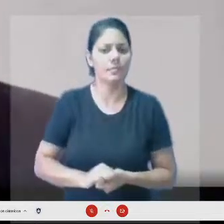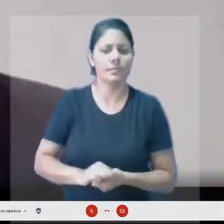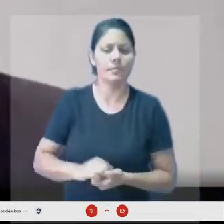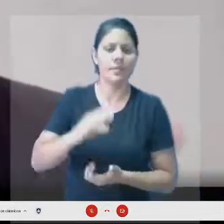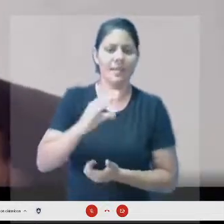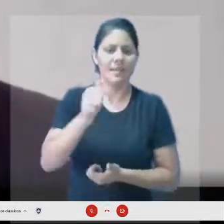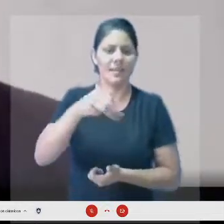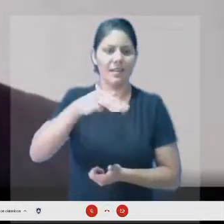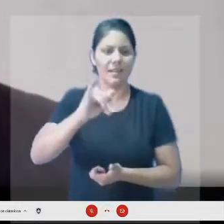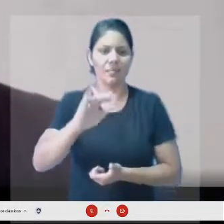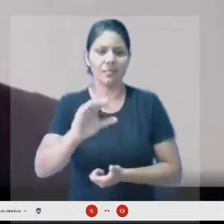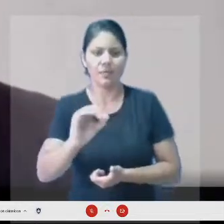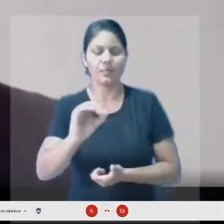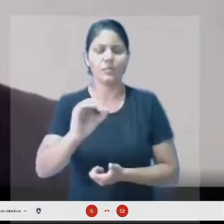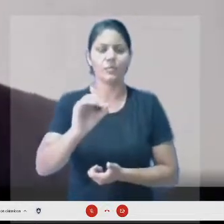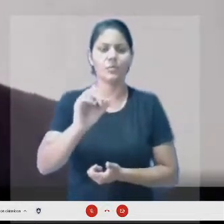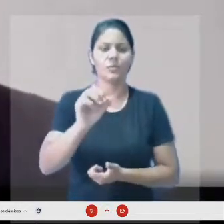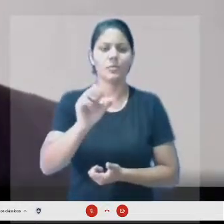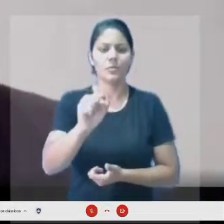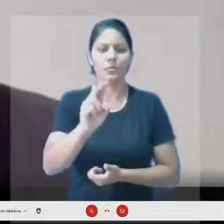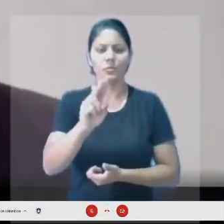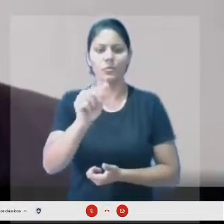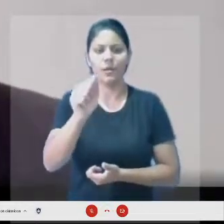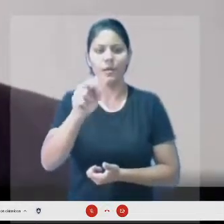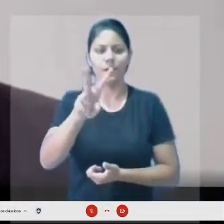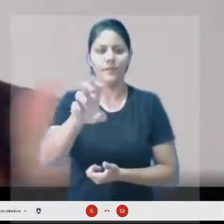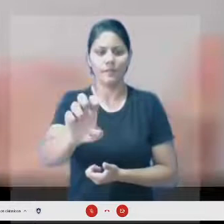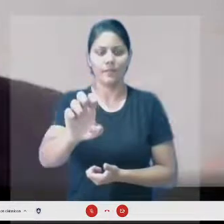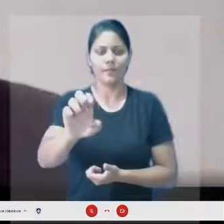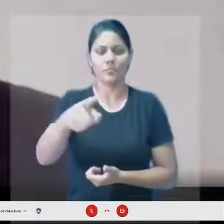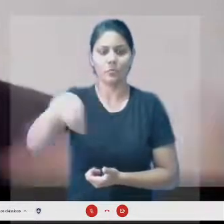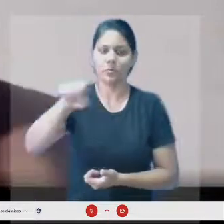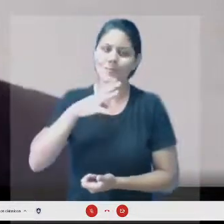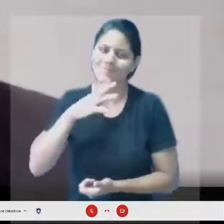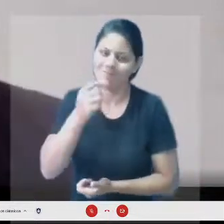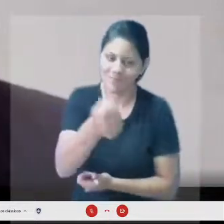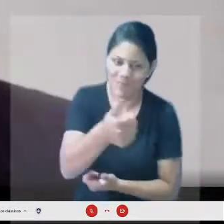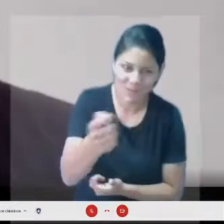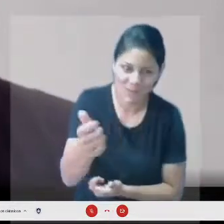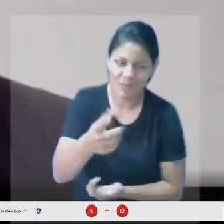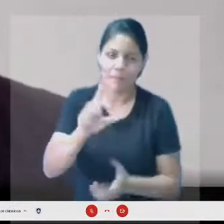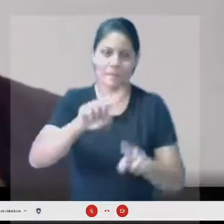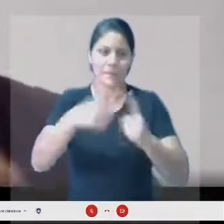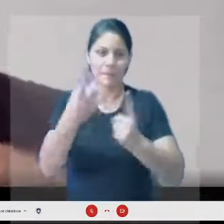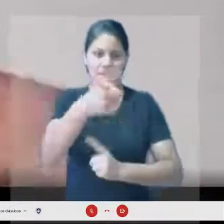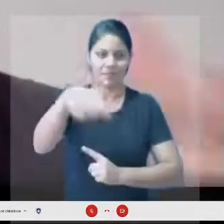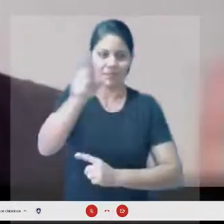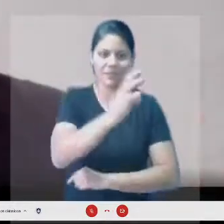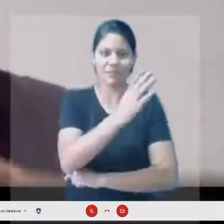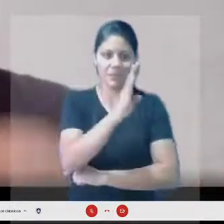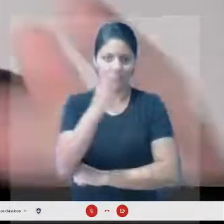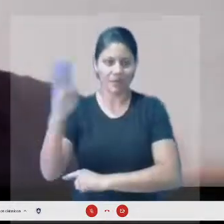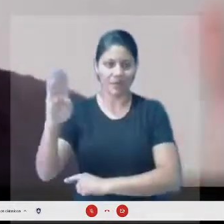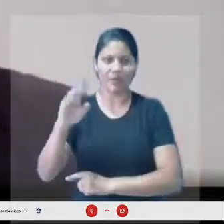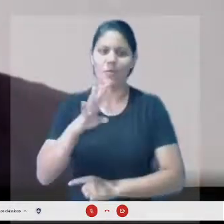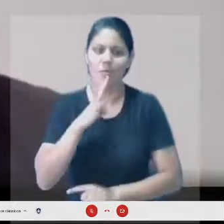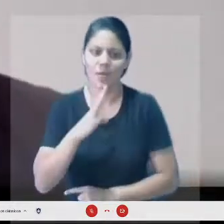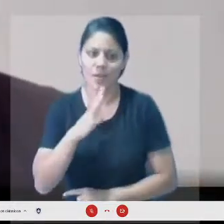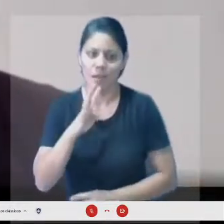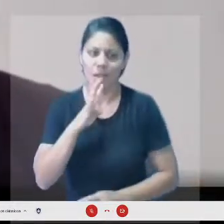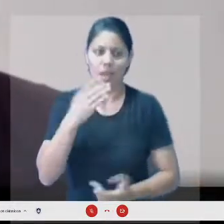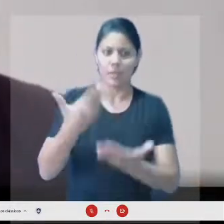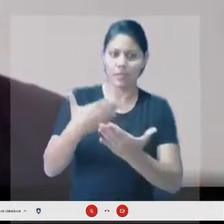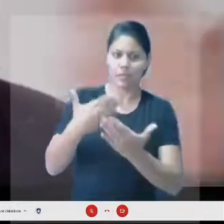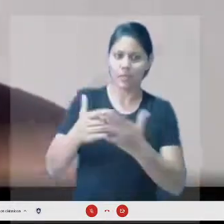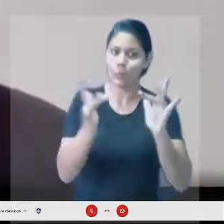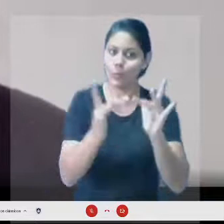Suave, que poucos de vocês conhecem, mas talvez por serem bibliotecários, eu digo, não conhecem por não ter